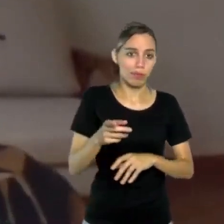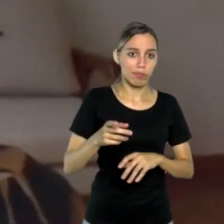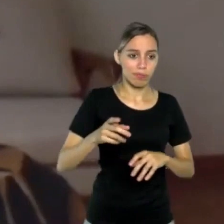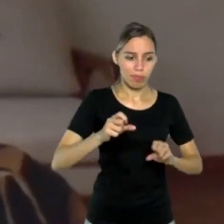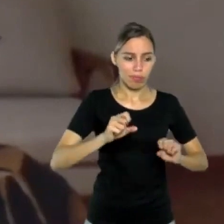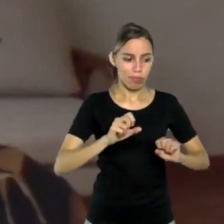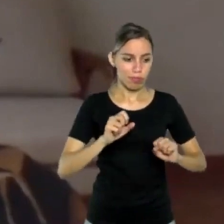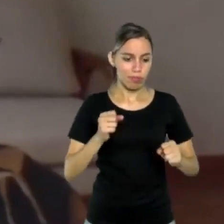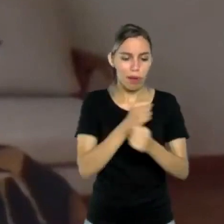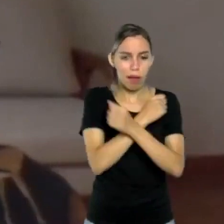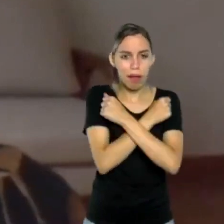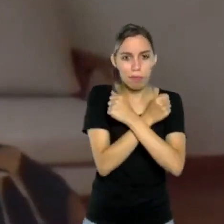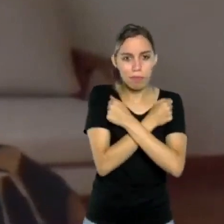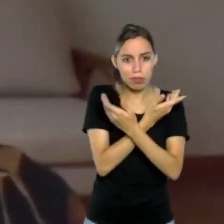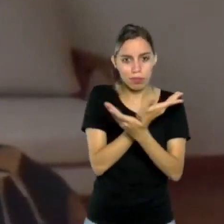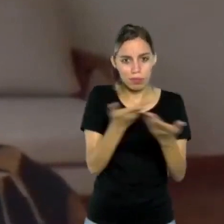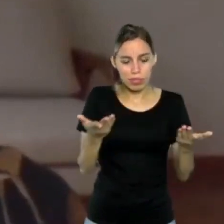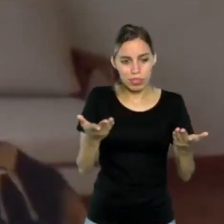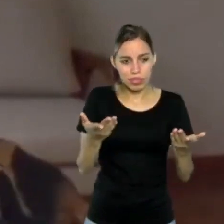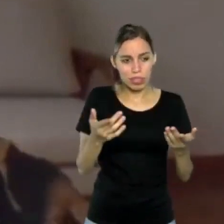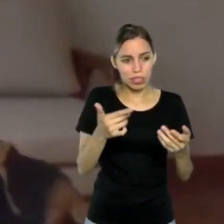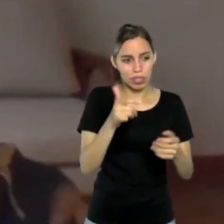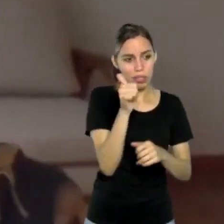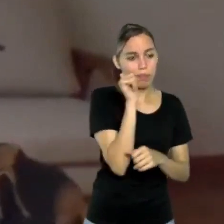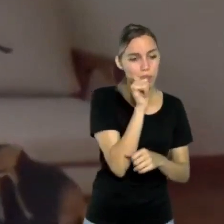em nossas irmãs de 20 anos.